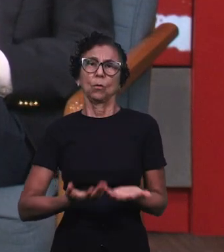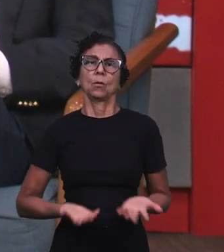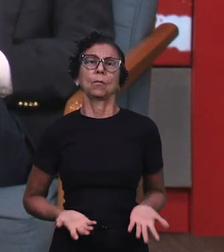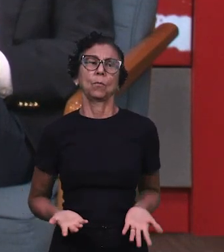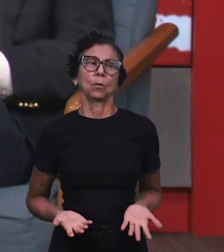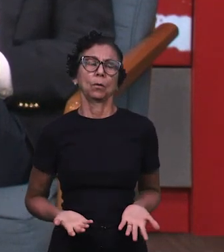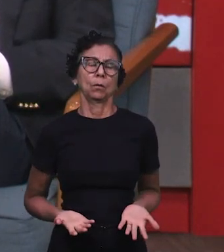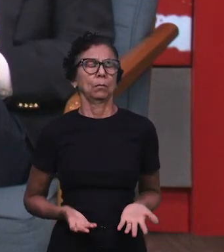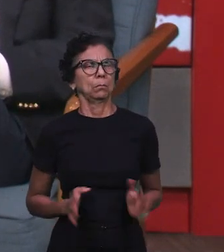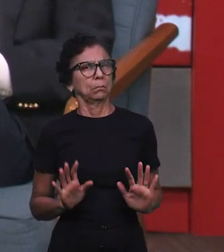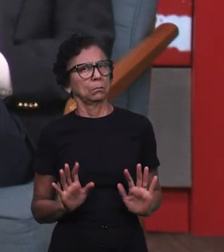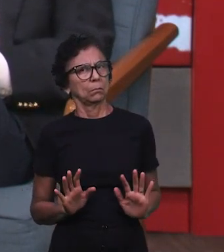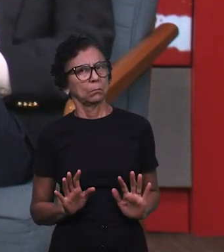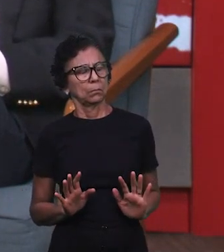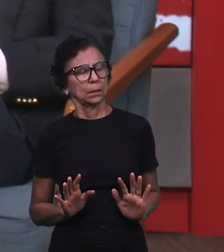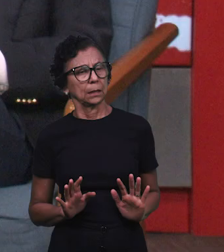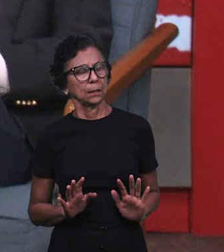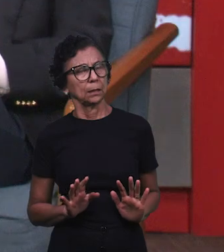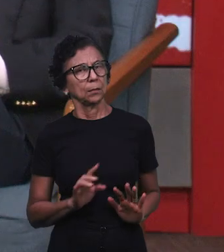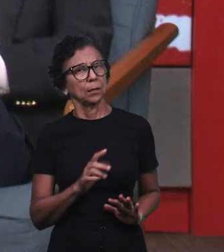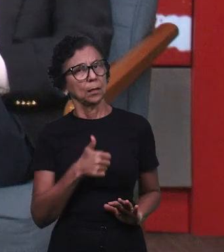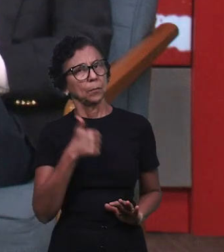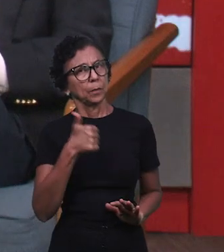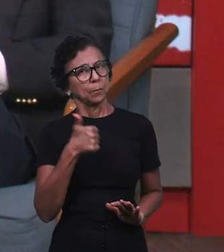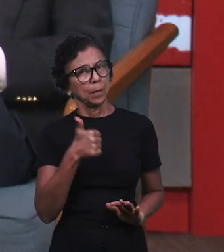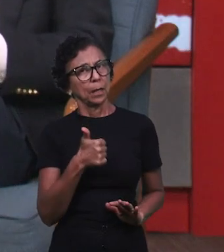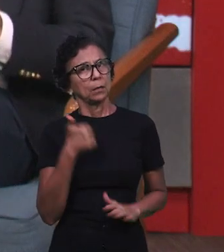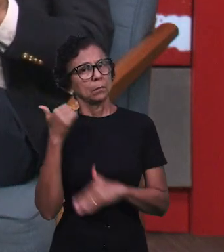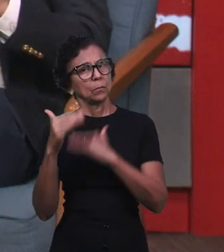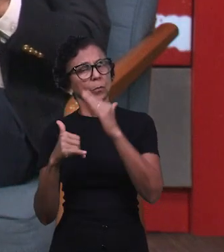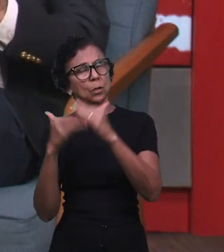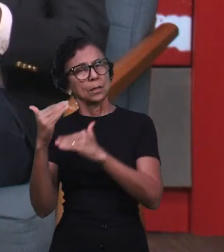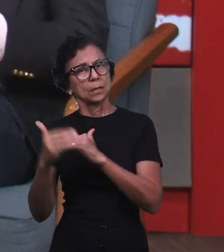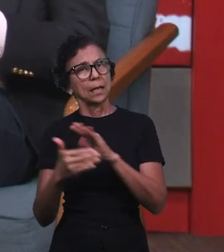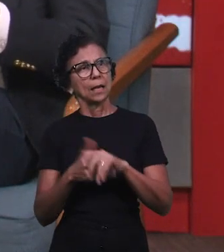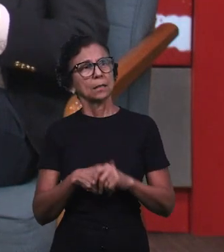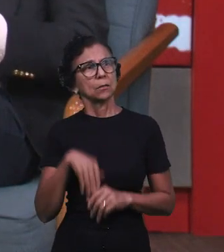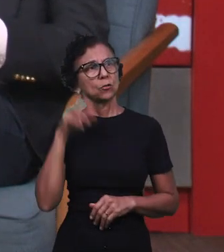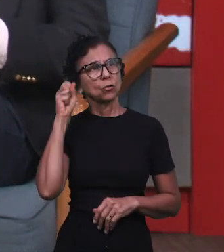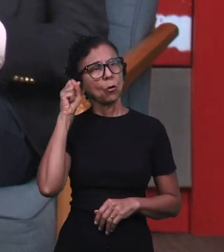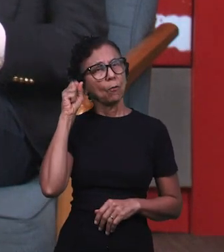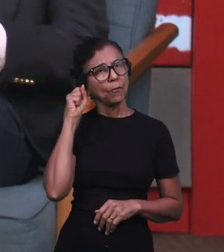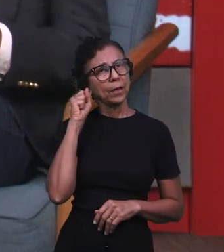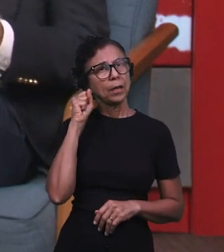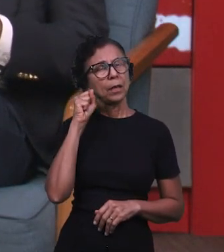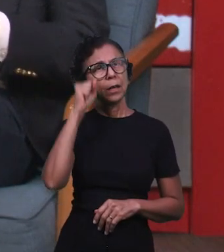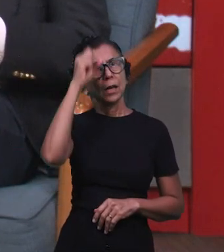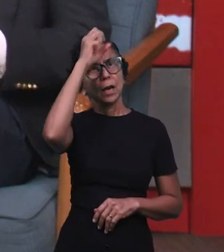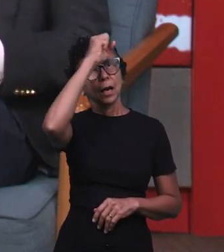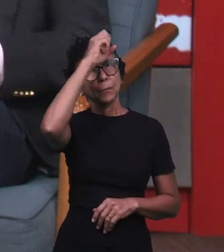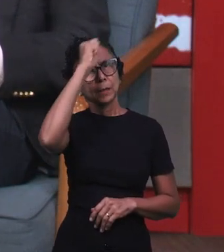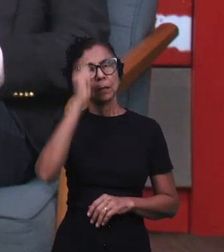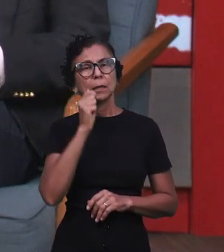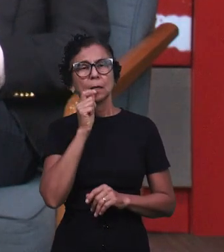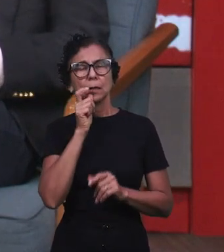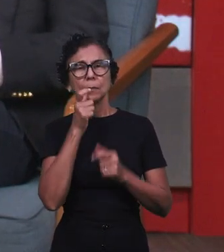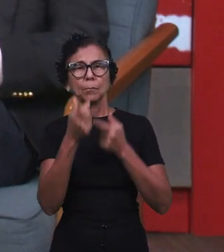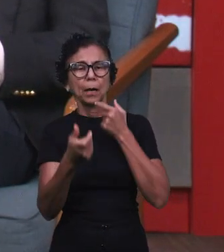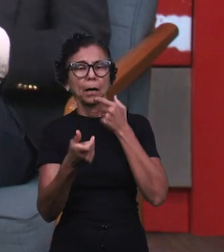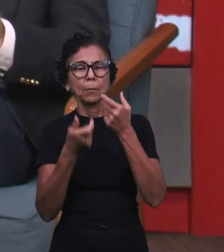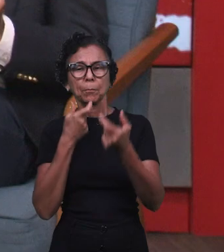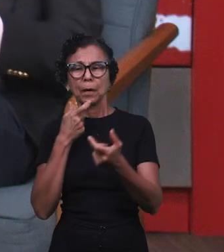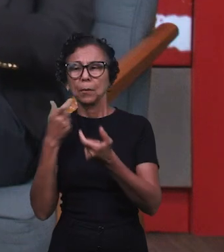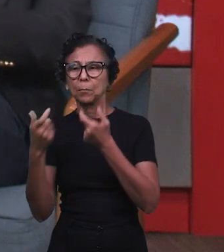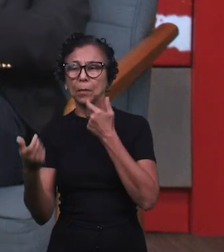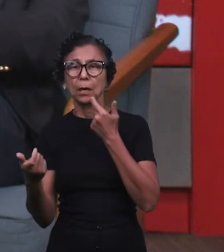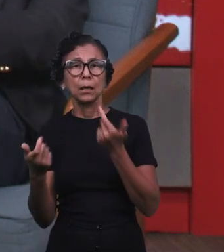que haver um processo de aprendizado, de ouvir, de aprender a formar palavras e tal. Mas ele aqui começou a falar normalmente.